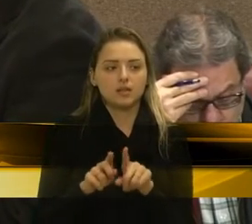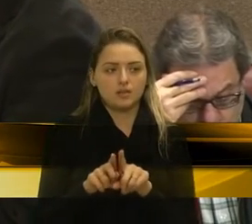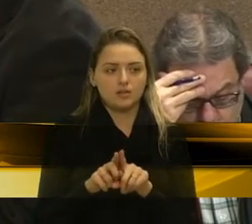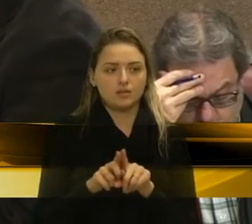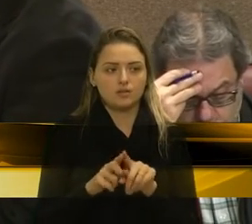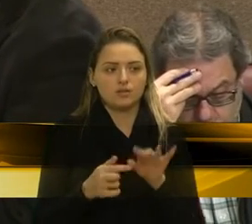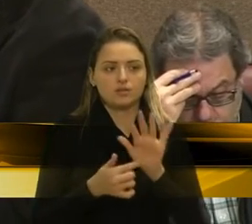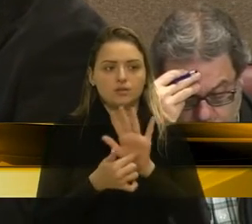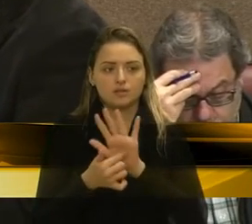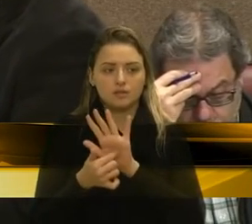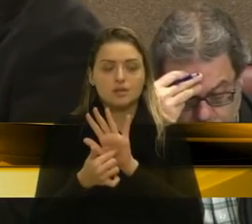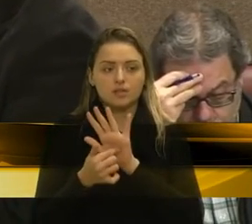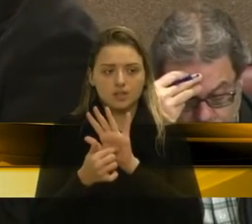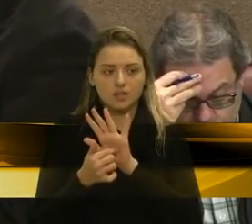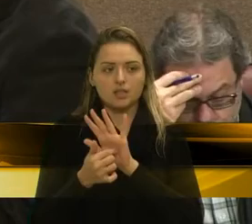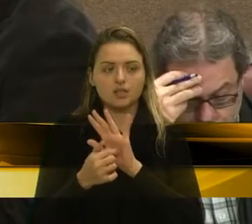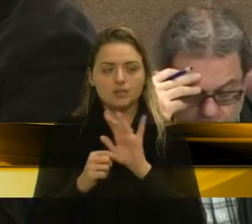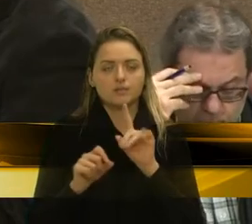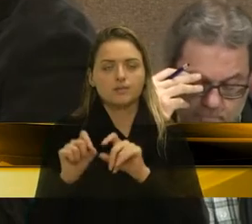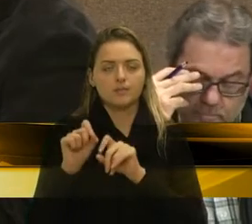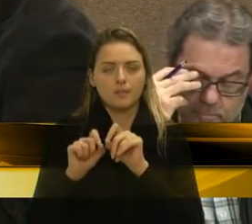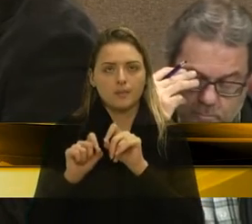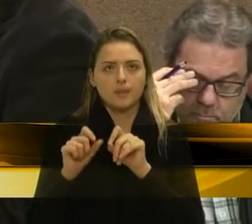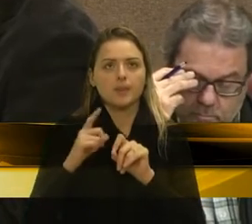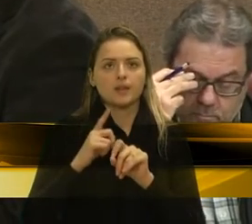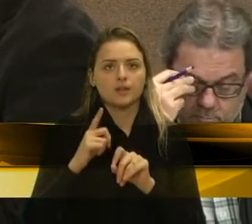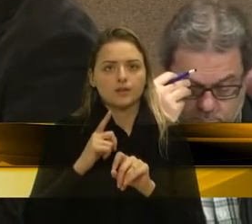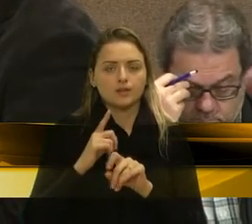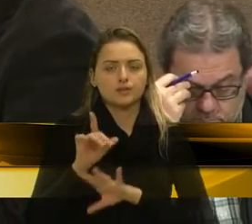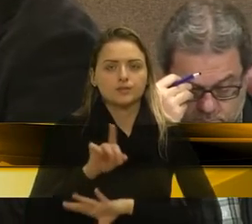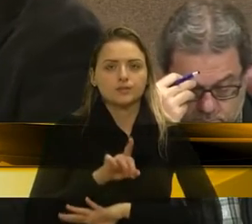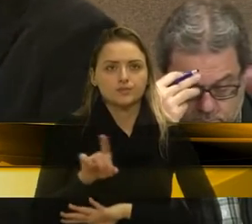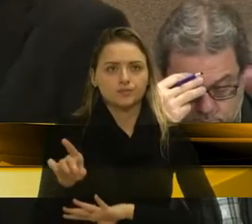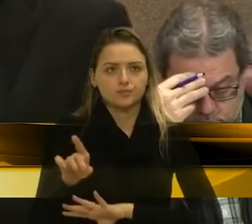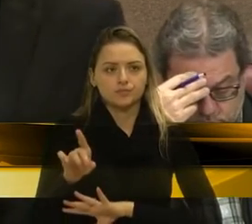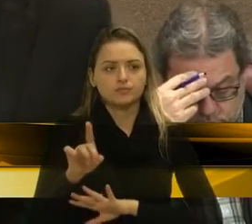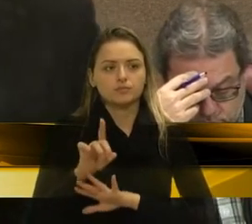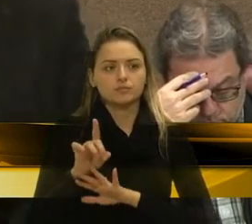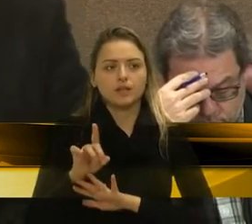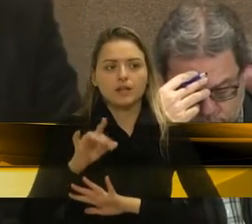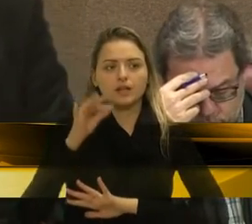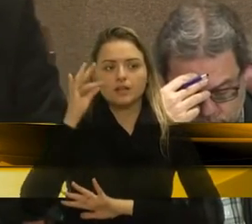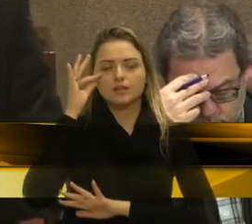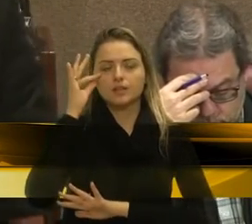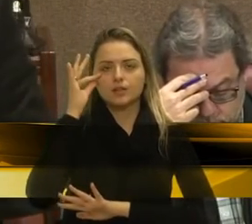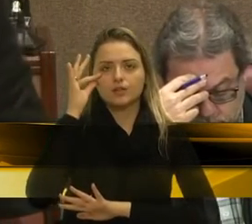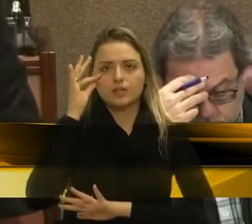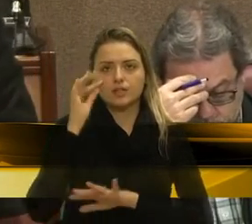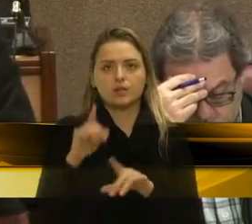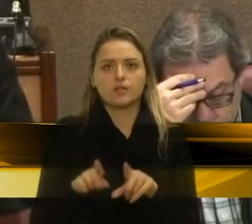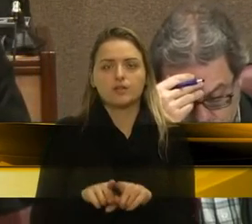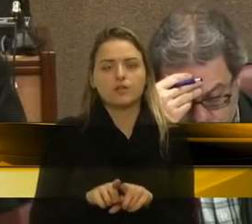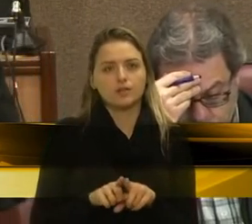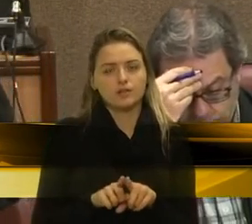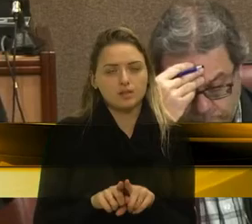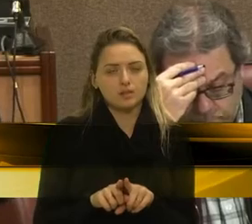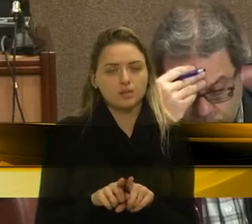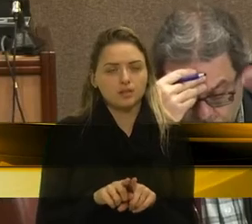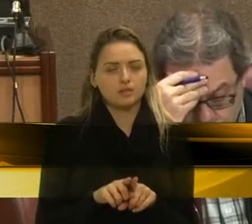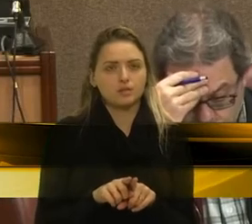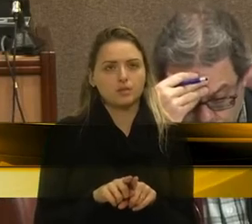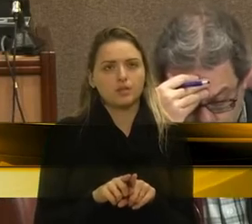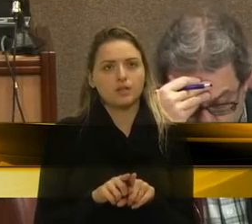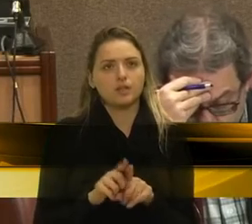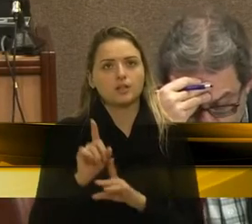nos prestigia. Que bom que Vossa Senhoria se encontra nesse plenário, Tonus, de tantas contribuições que o